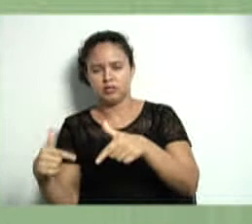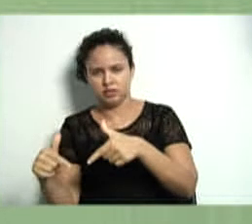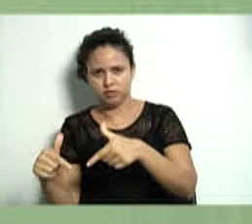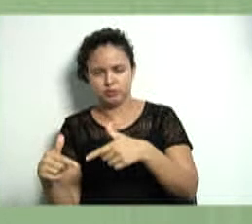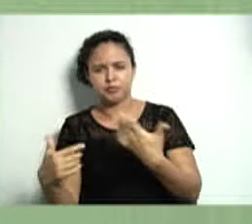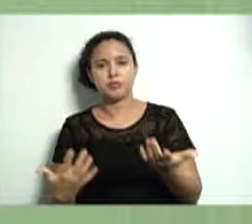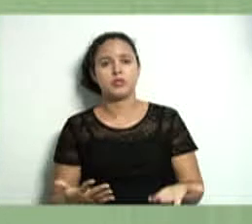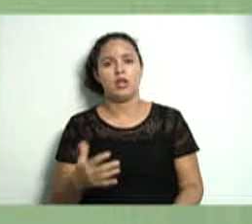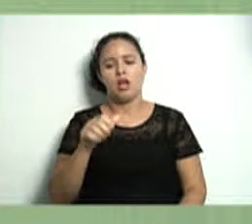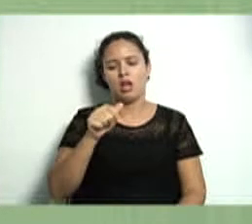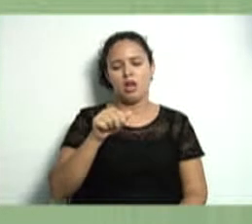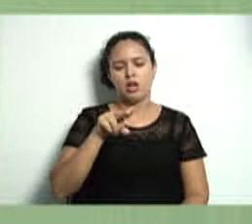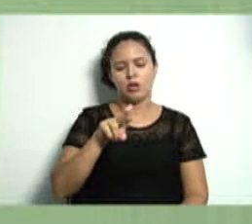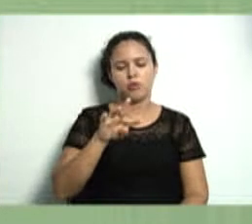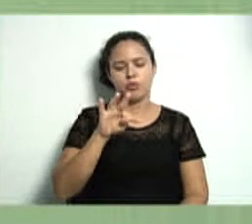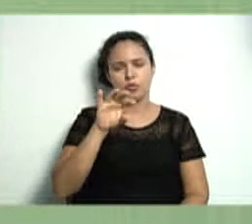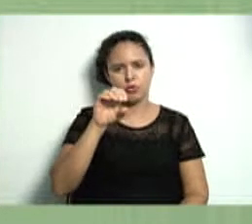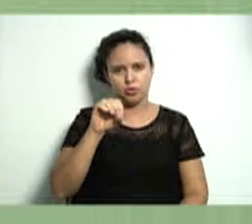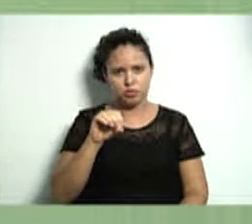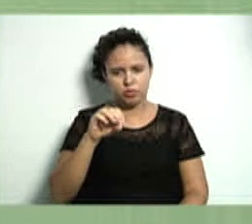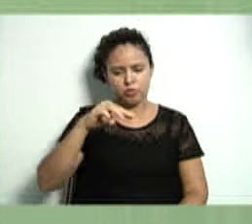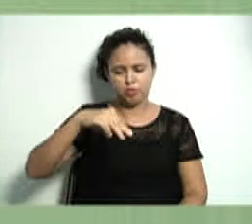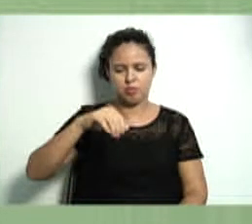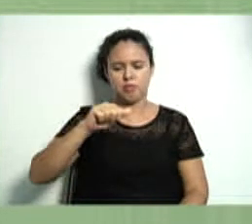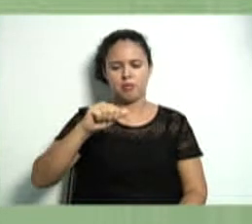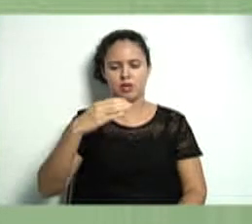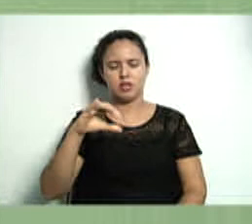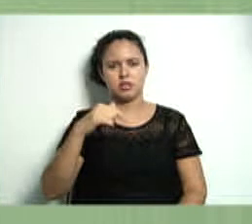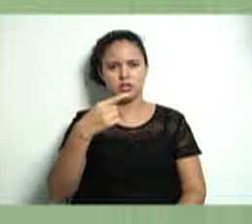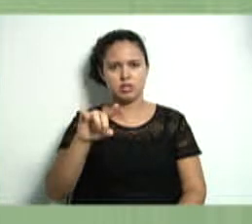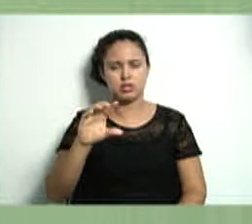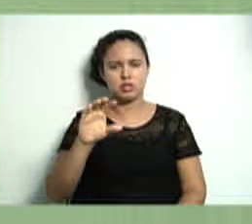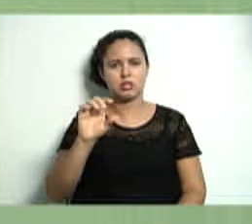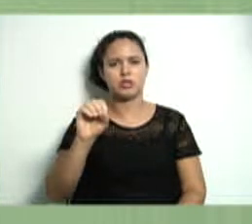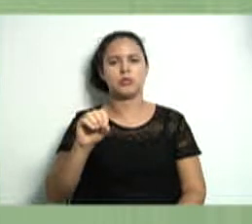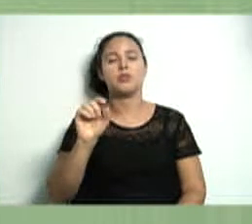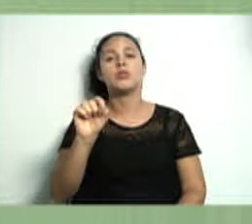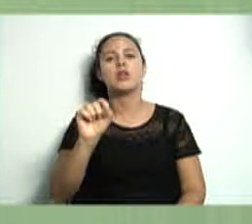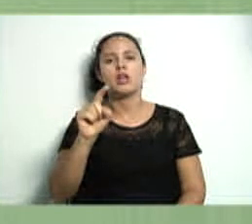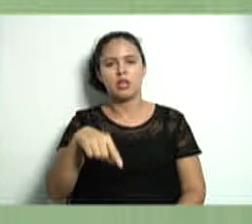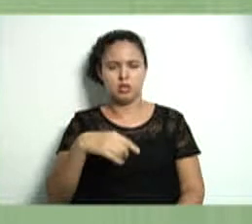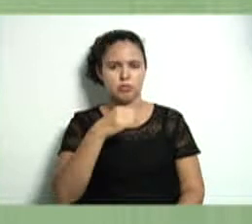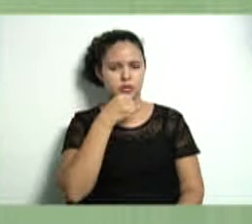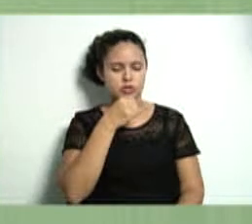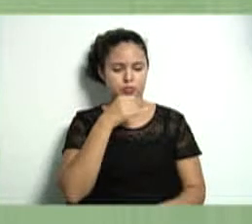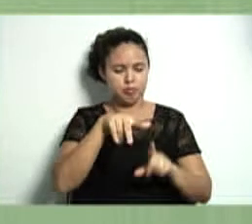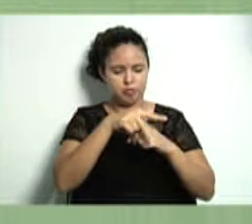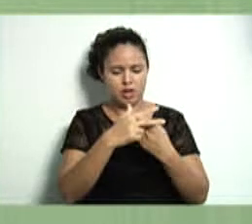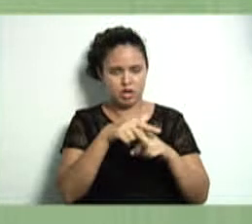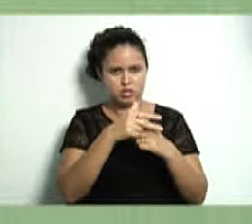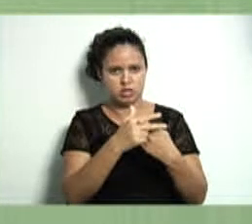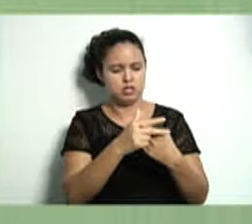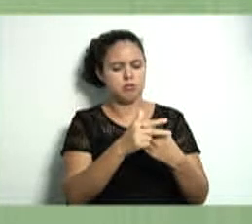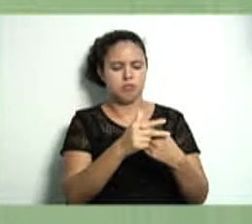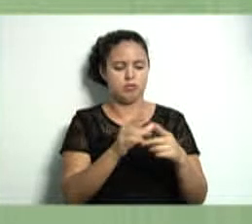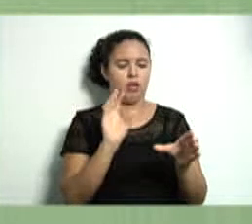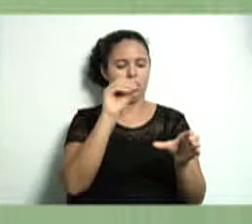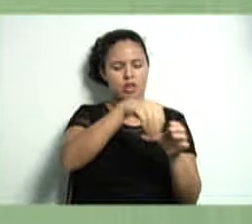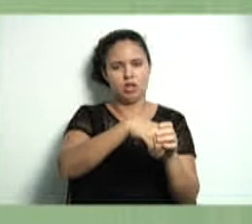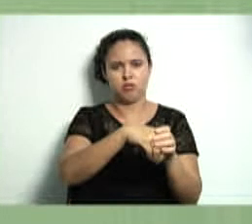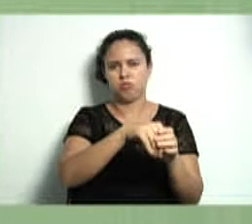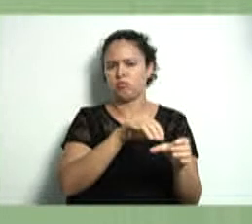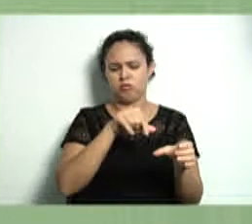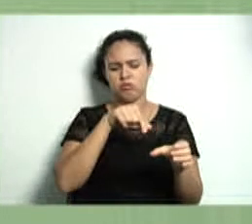o maquinário ele pode ser programado. É o processo tecnológico pelo qual as máquinas executam